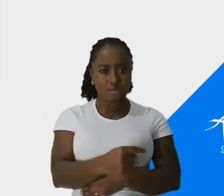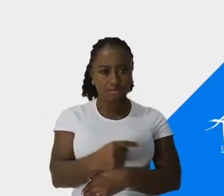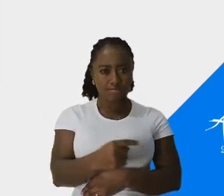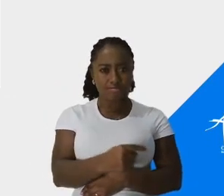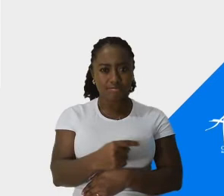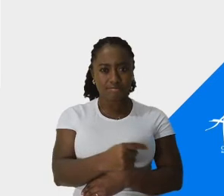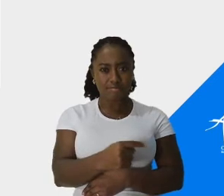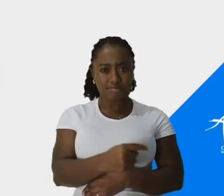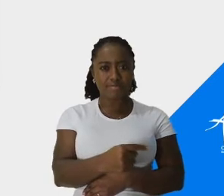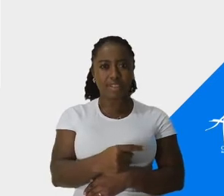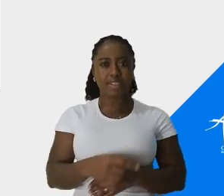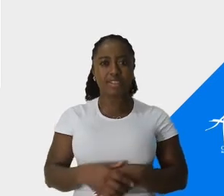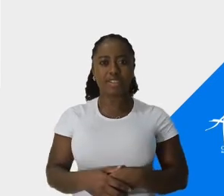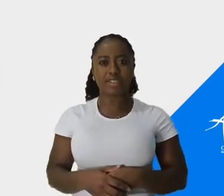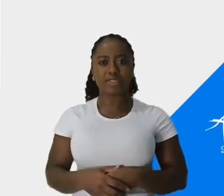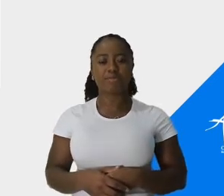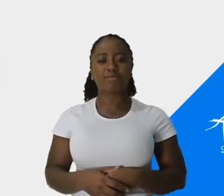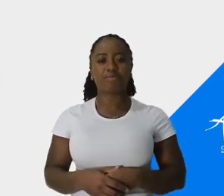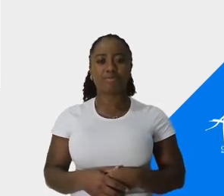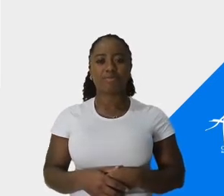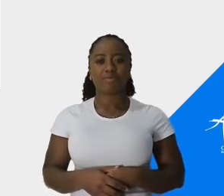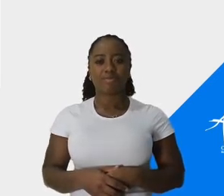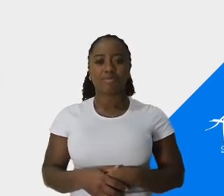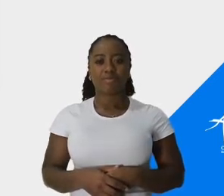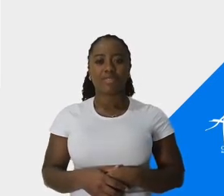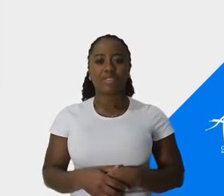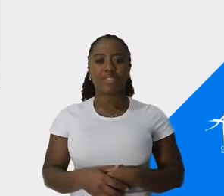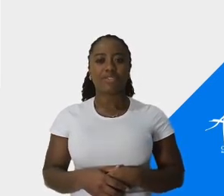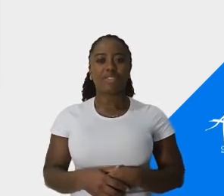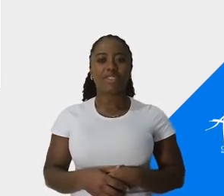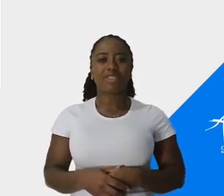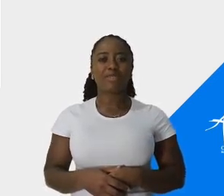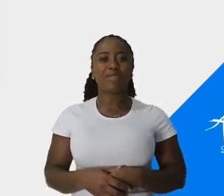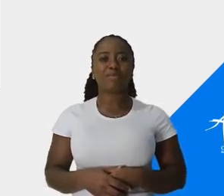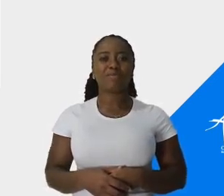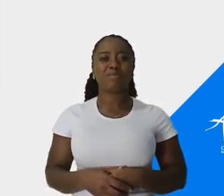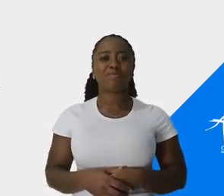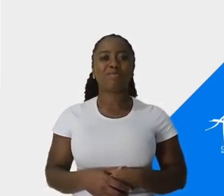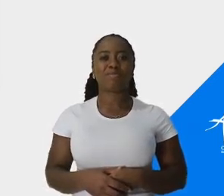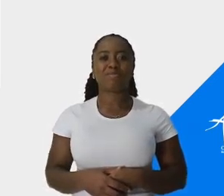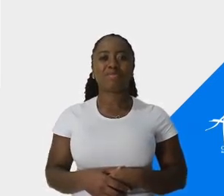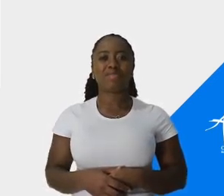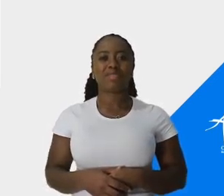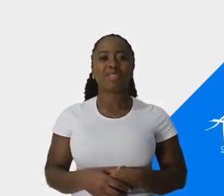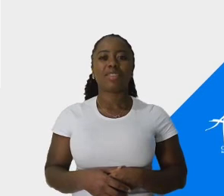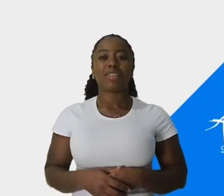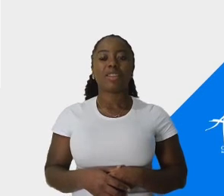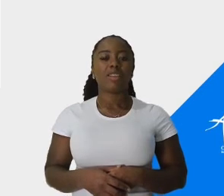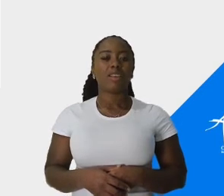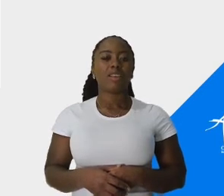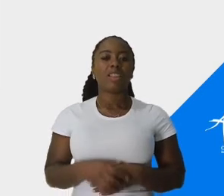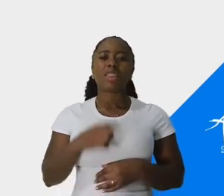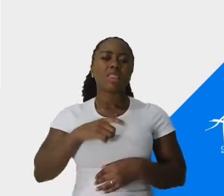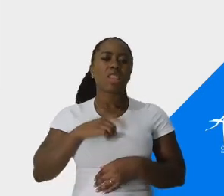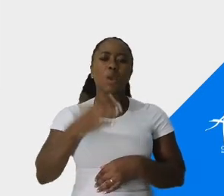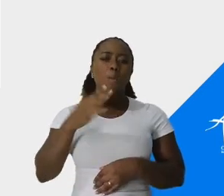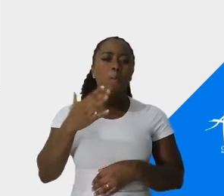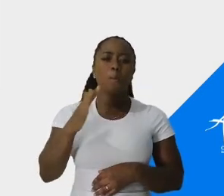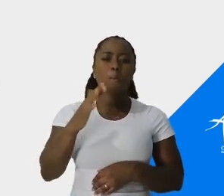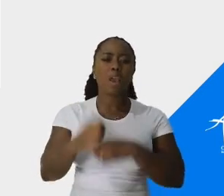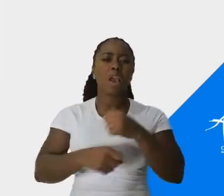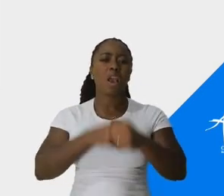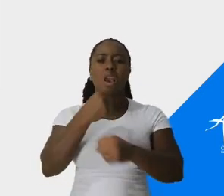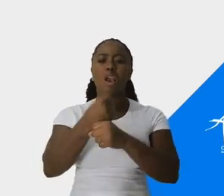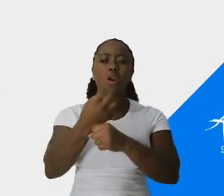diferente. Agora não, né? Já tem uns 4 anos, 5 anos esse fellow. Mas, enfim. E aí, com